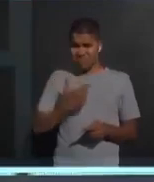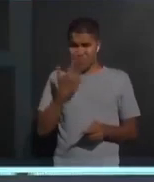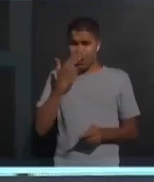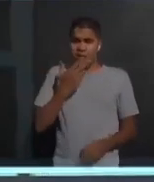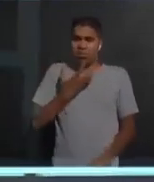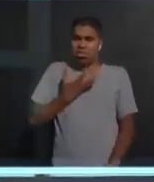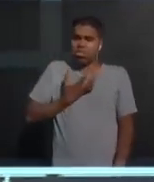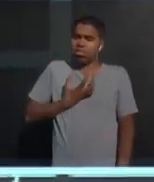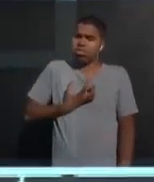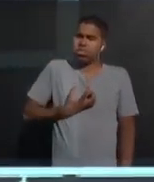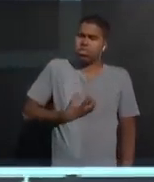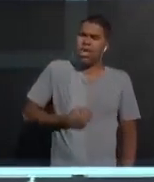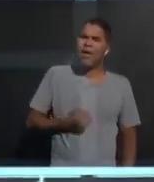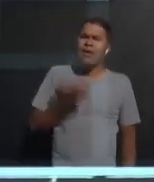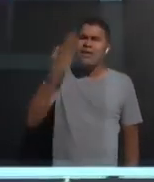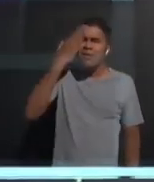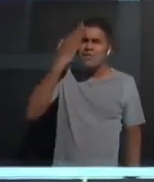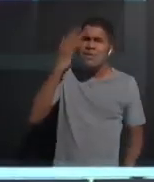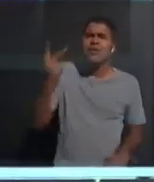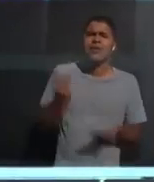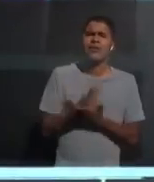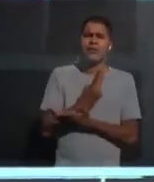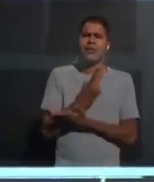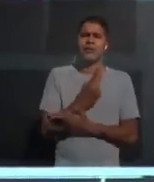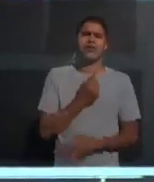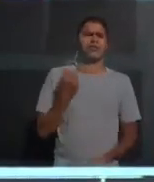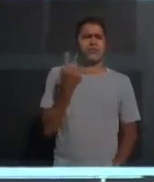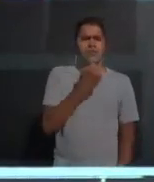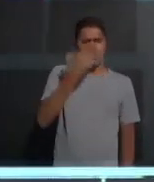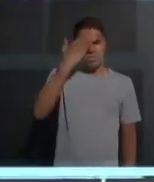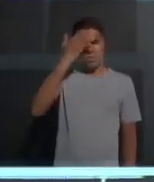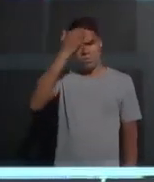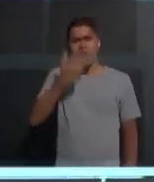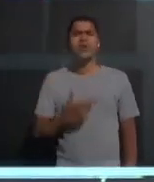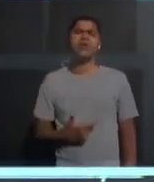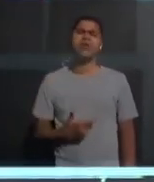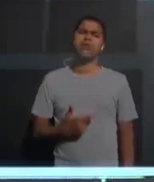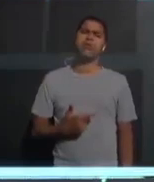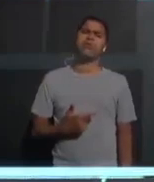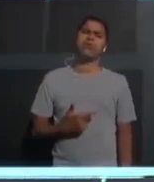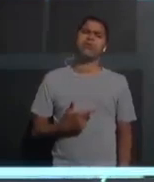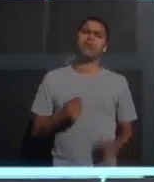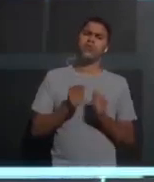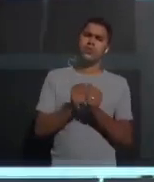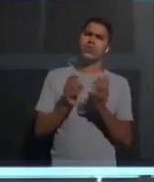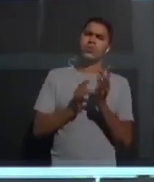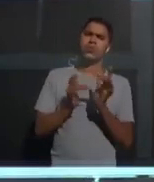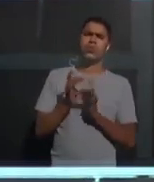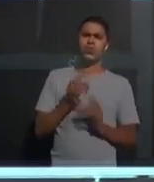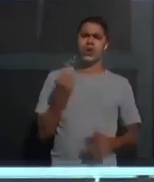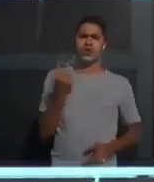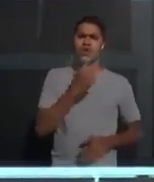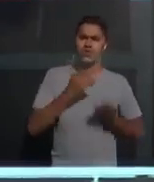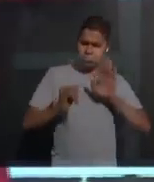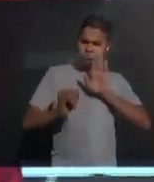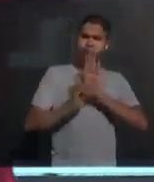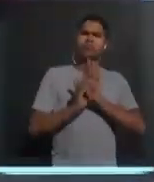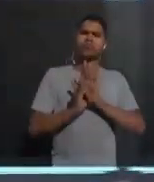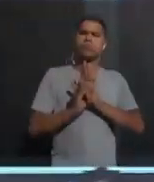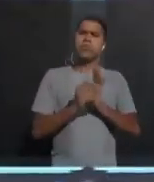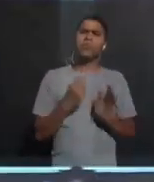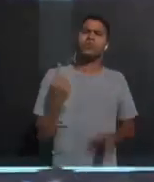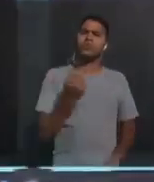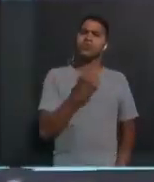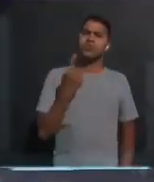amargas mas só que acontece quando a gente sabe quem somos quem nós somos em deus a nossa identidade nós